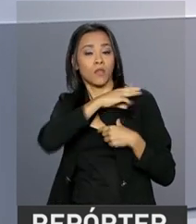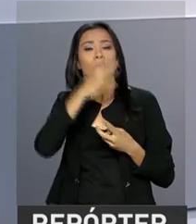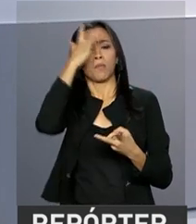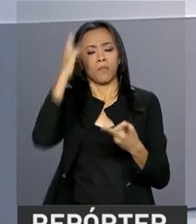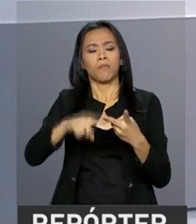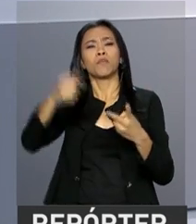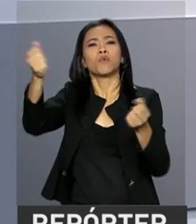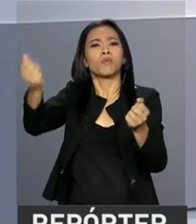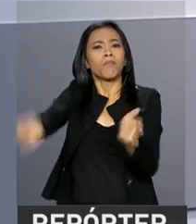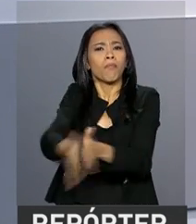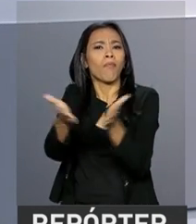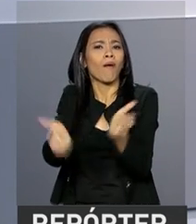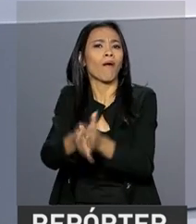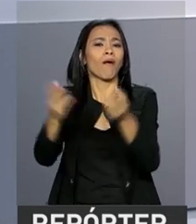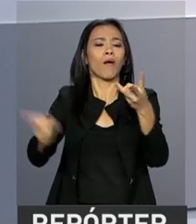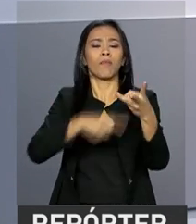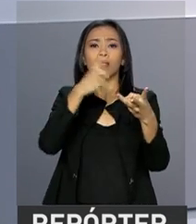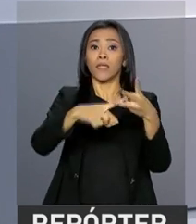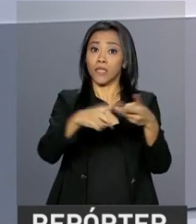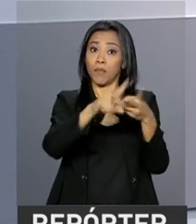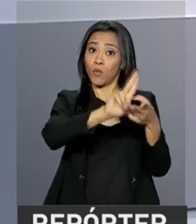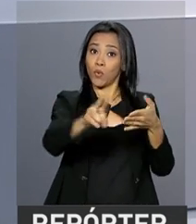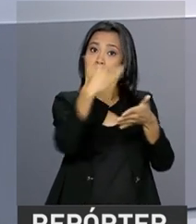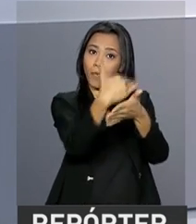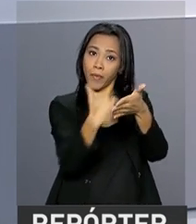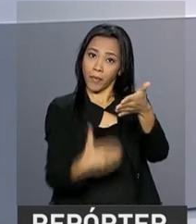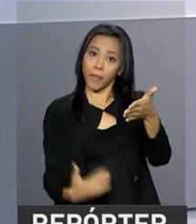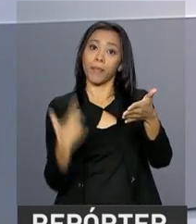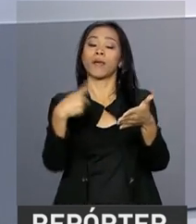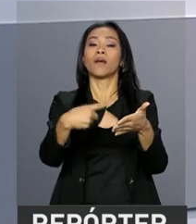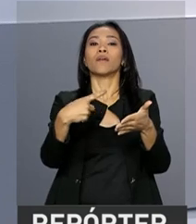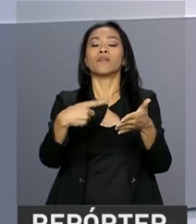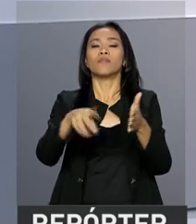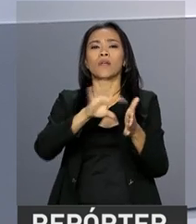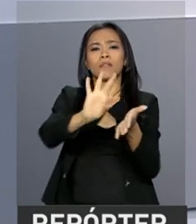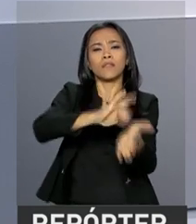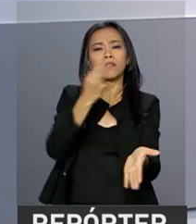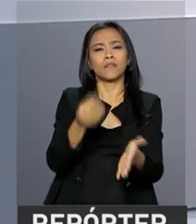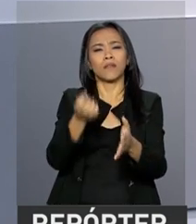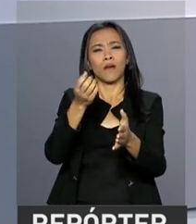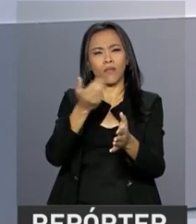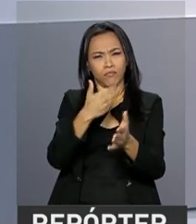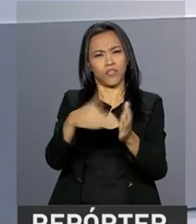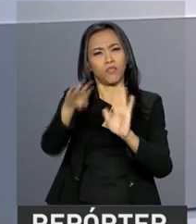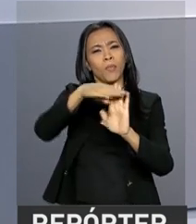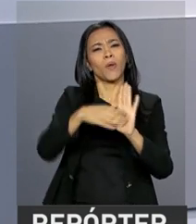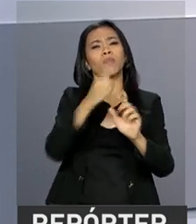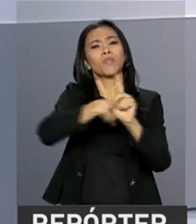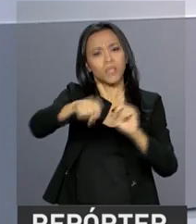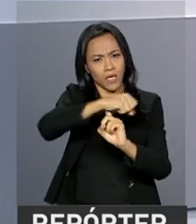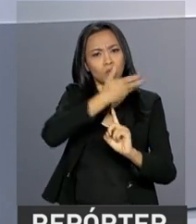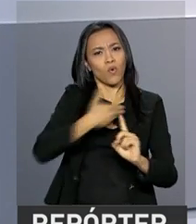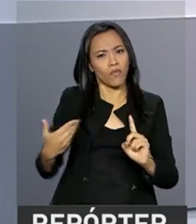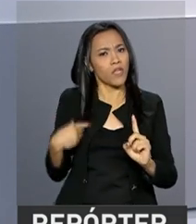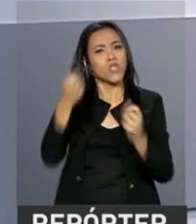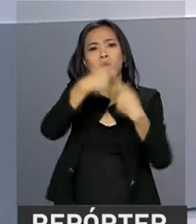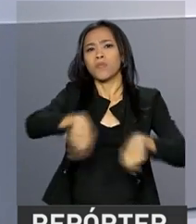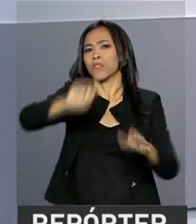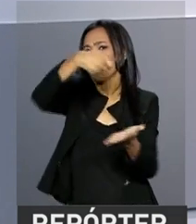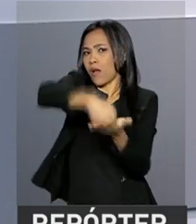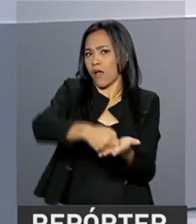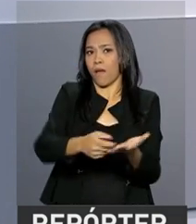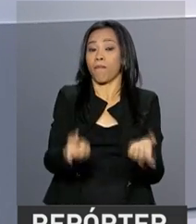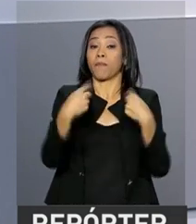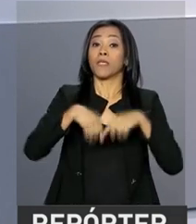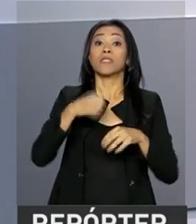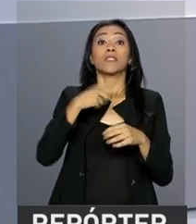renda e os inscritos no cadastro de programas sociais do governo estão isentos desse pagamento as provas vão ser realizadas